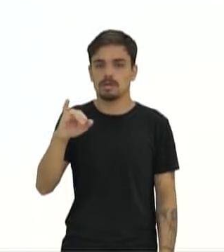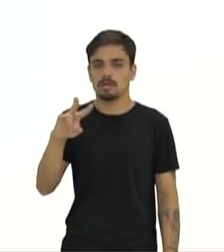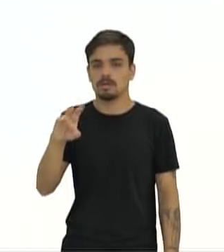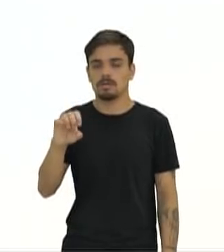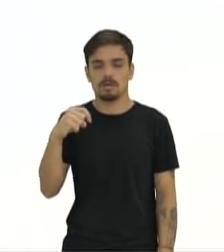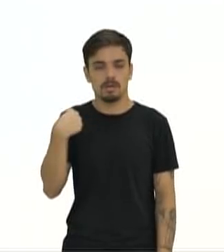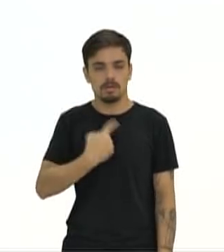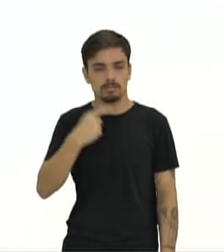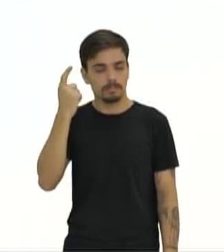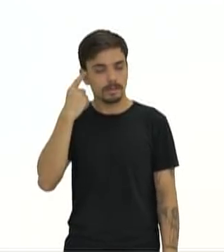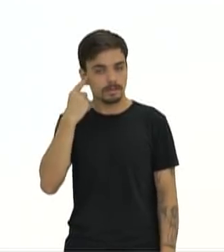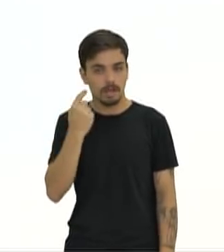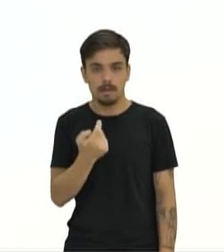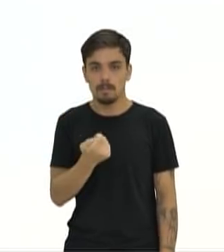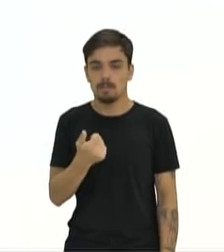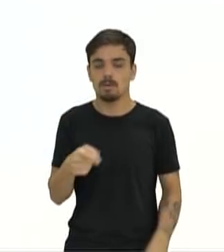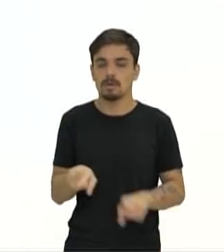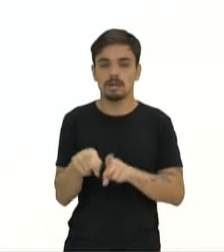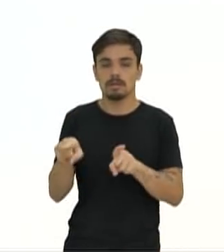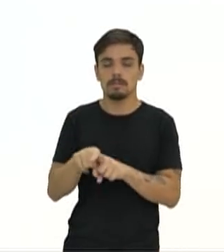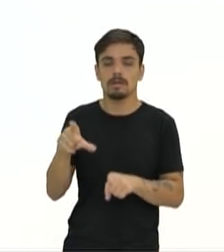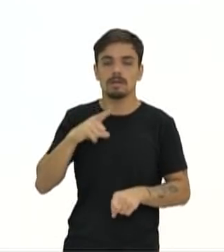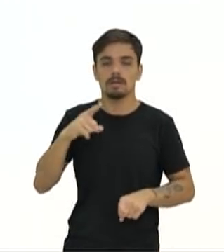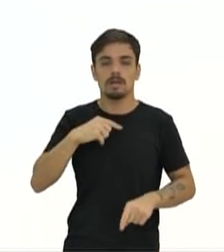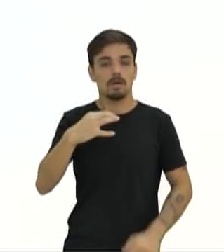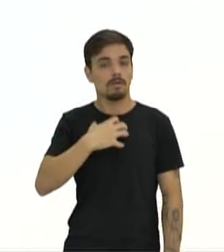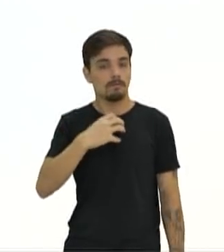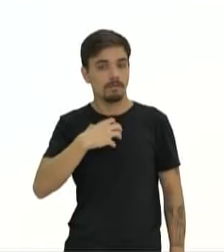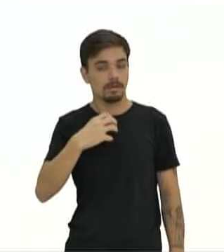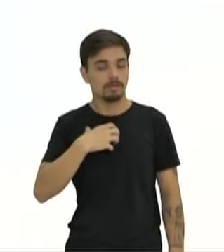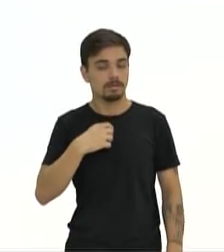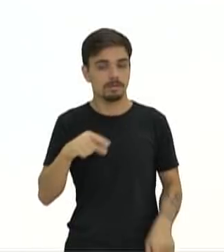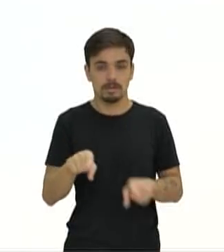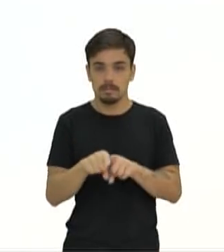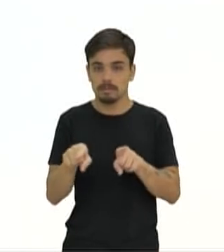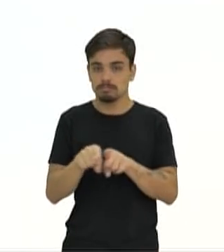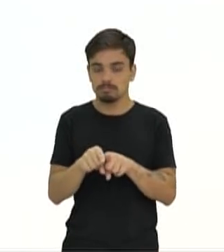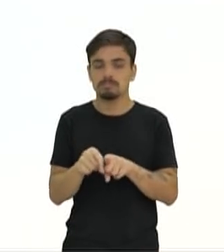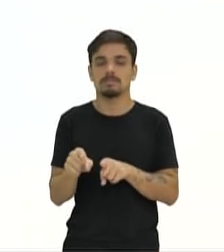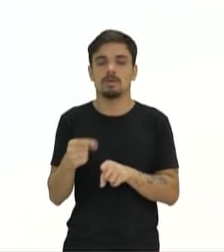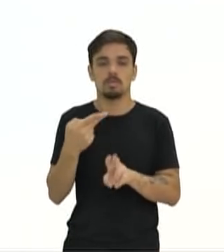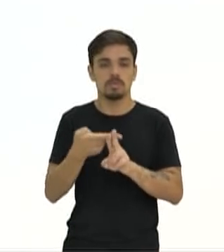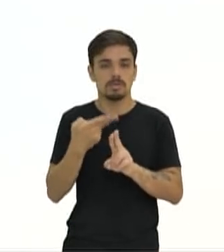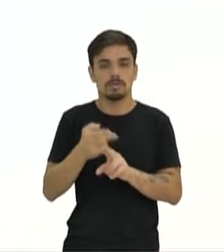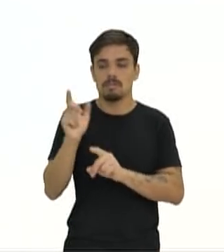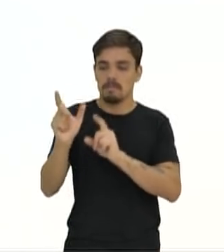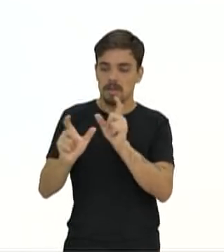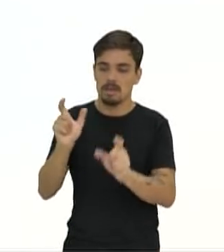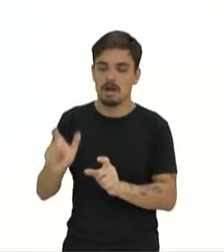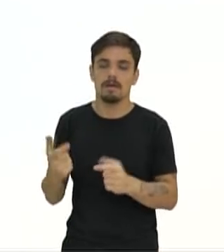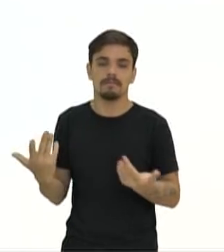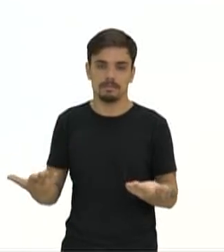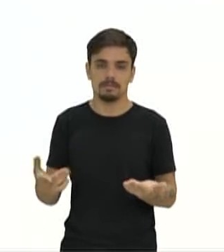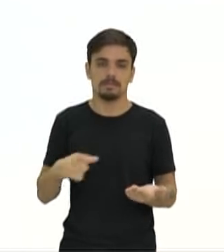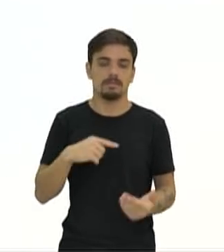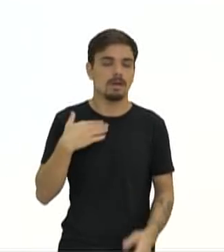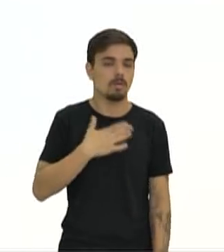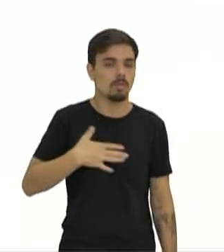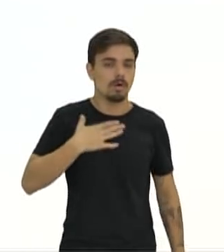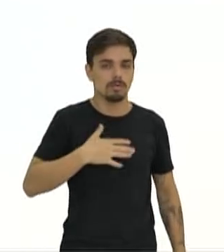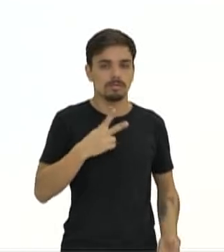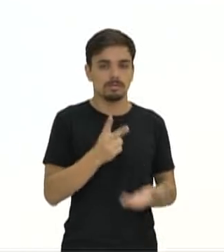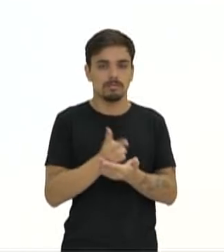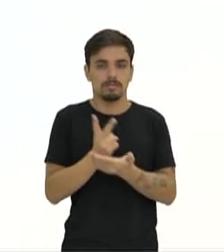sobre eles. Reconhecer o efeito de sentido decorrente do uso de determinada palavra. Gosto sempre de